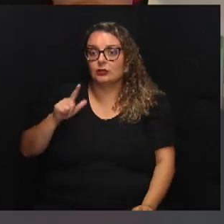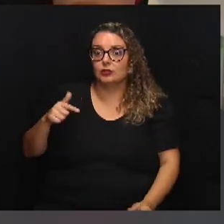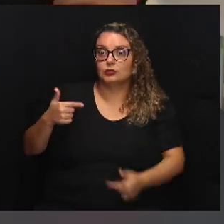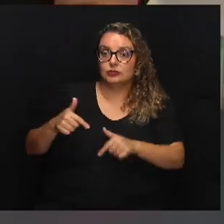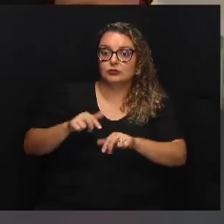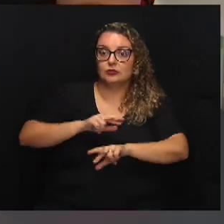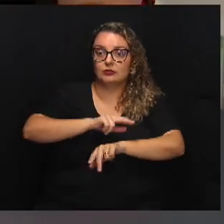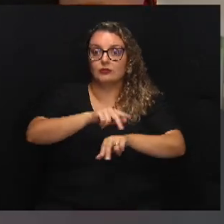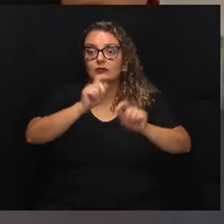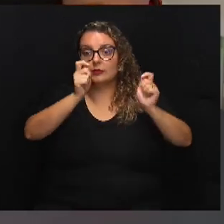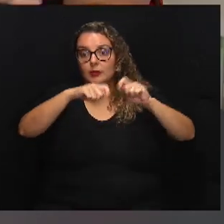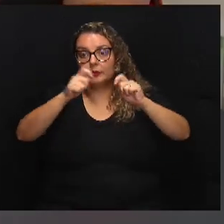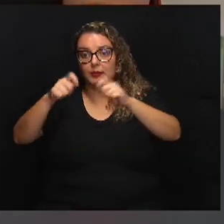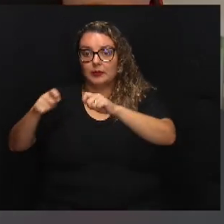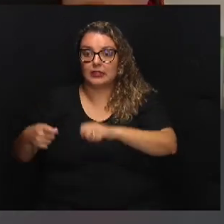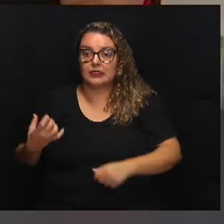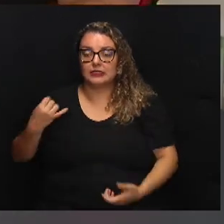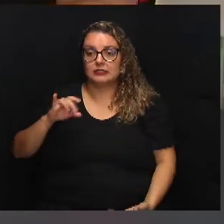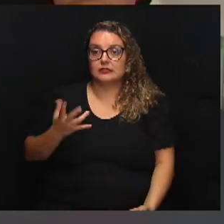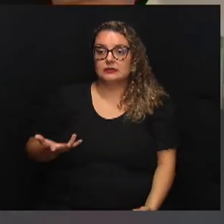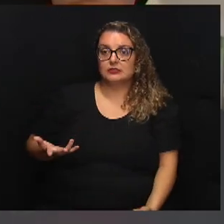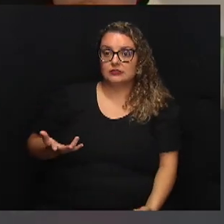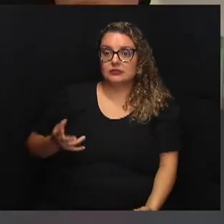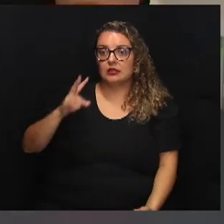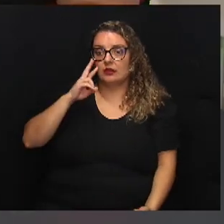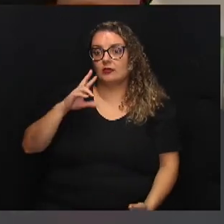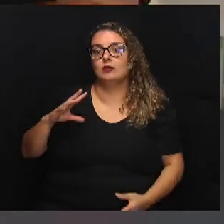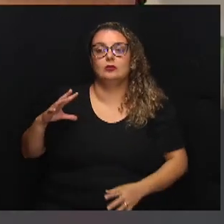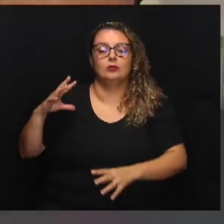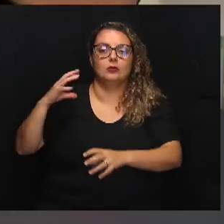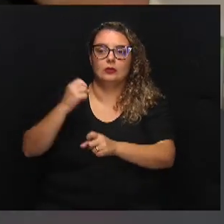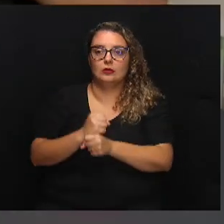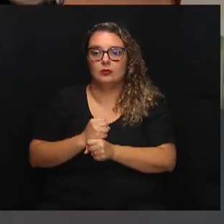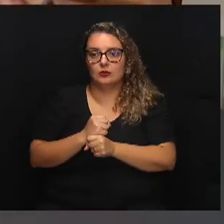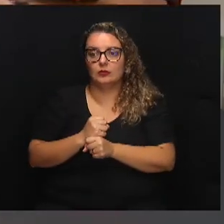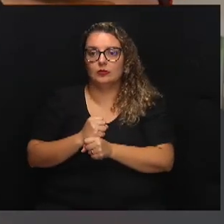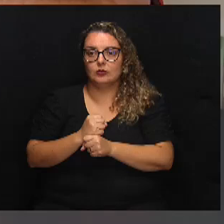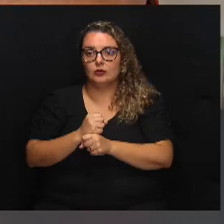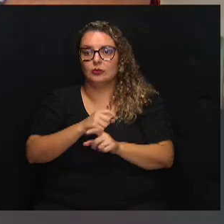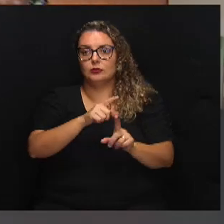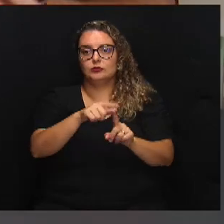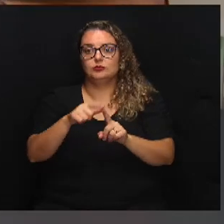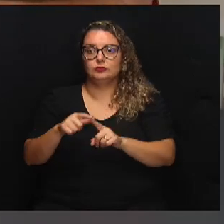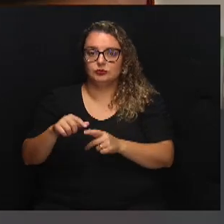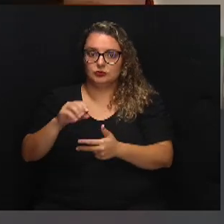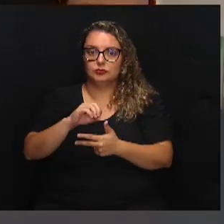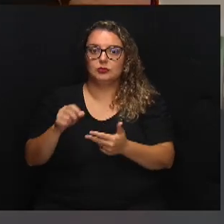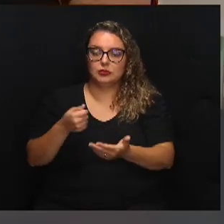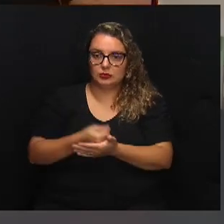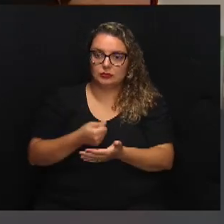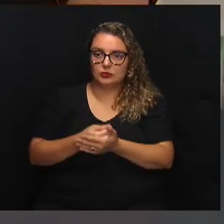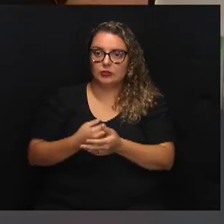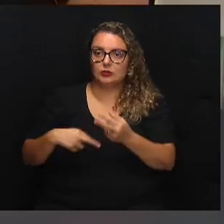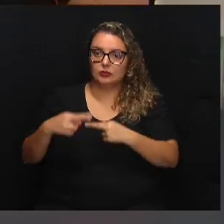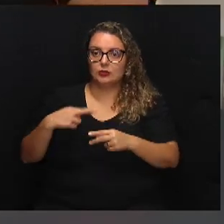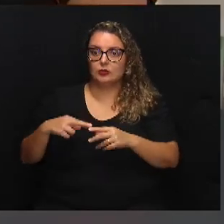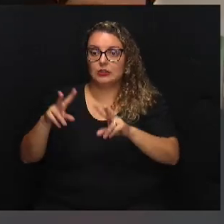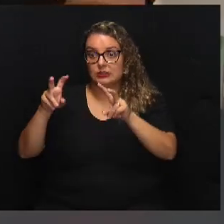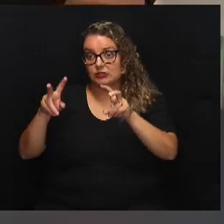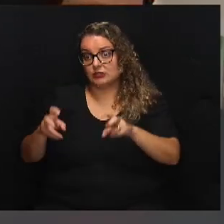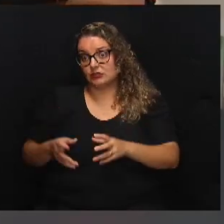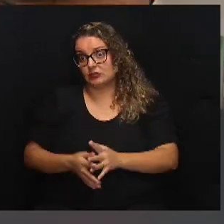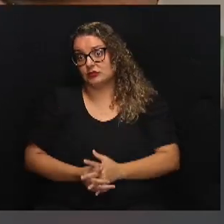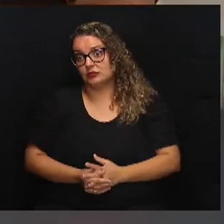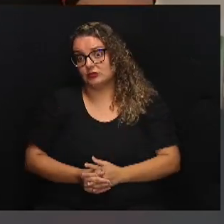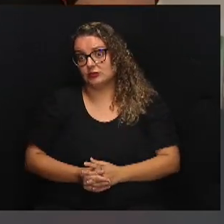de possibilidades. Se a gente pegar ao longo do tempo, né, que tipo de coisa que o Enem vem cobrando em relação aos seus temas, a gente fica